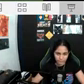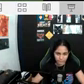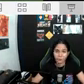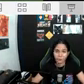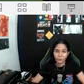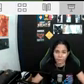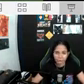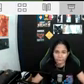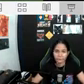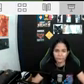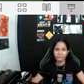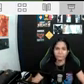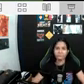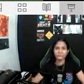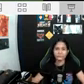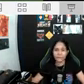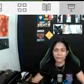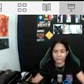Então, eu quero